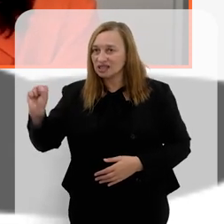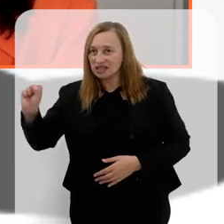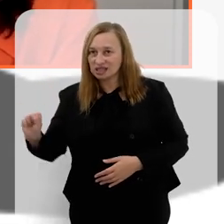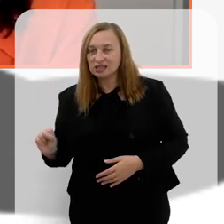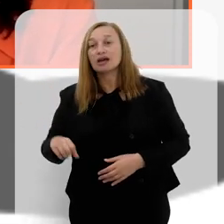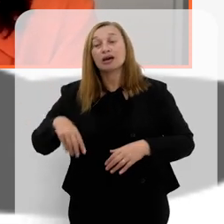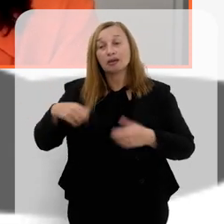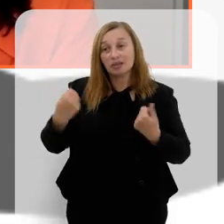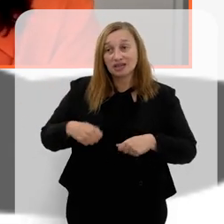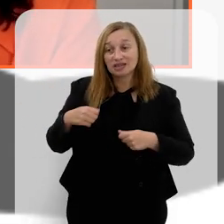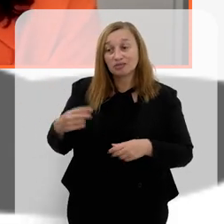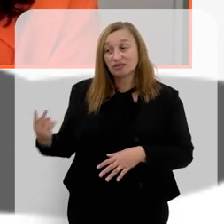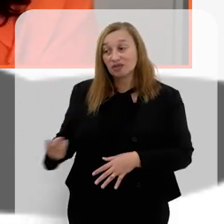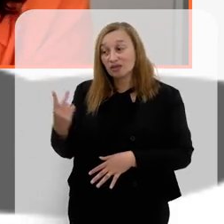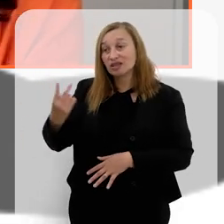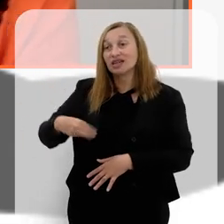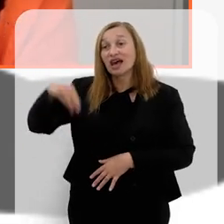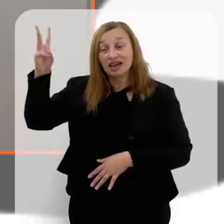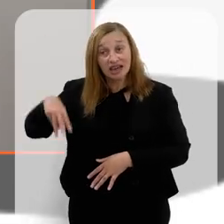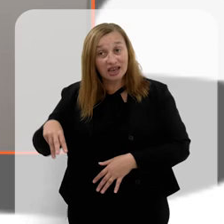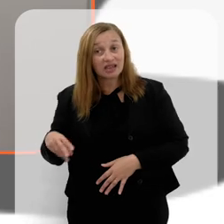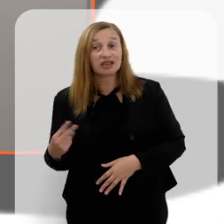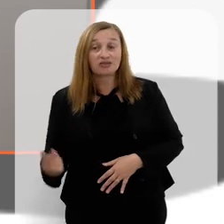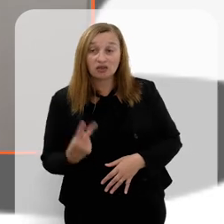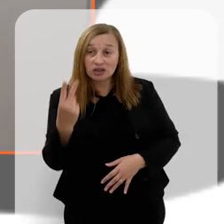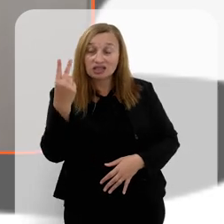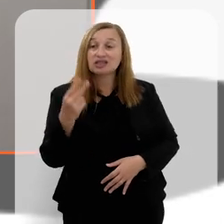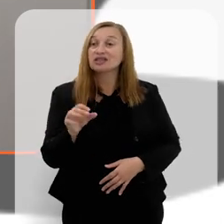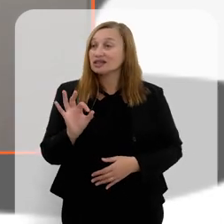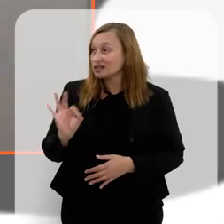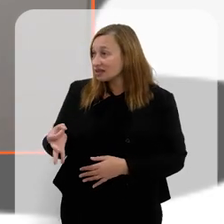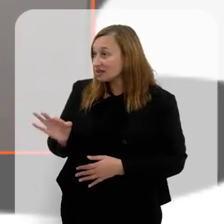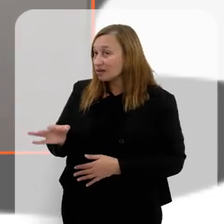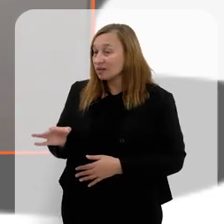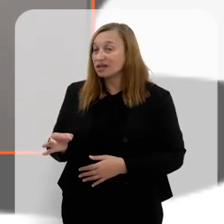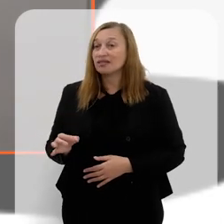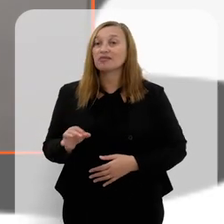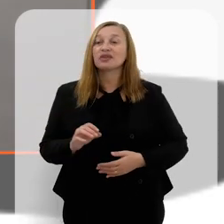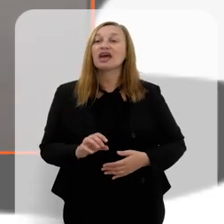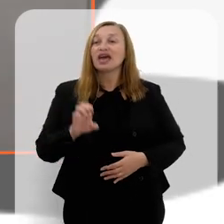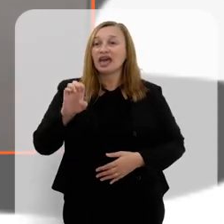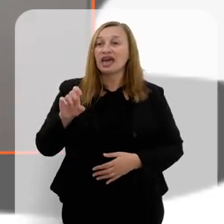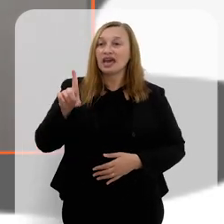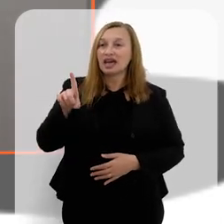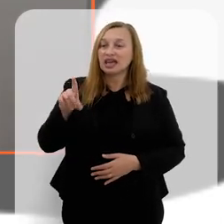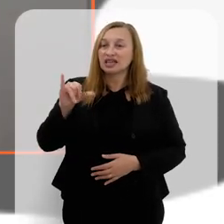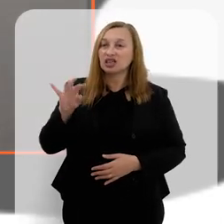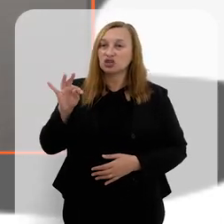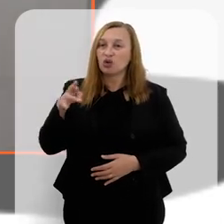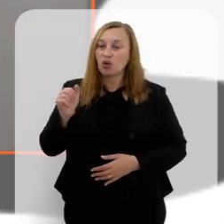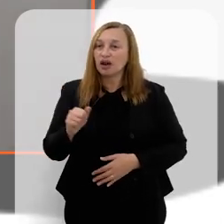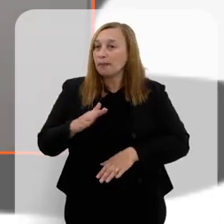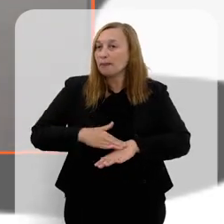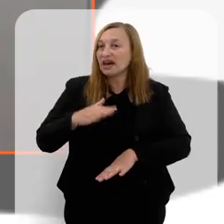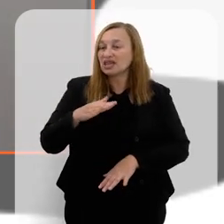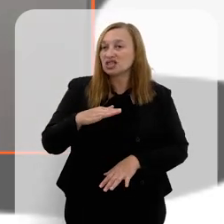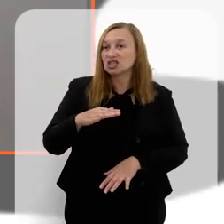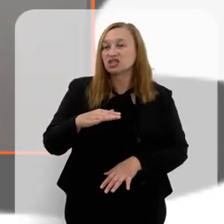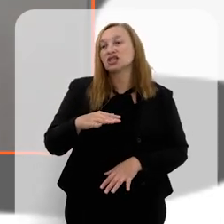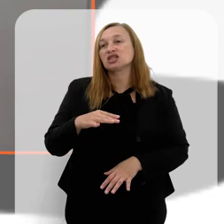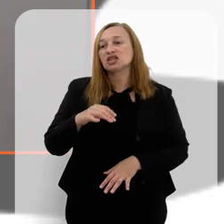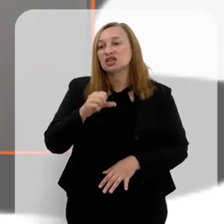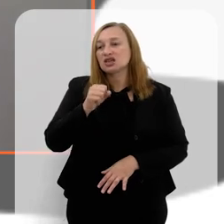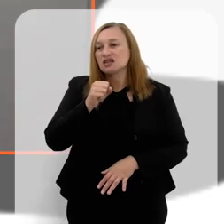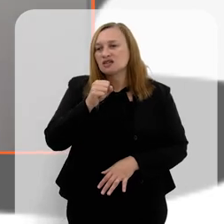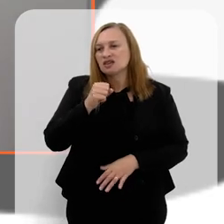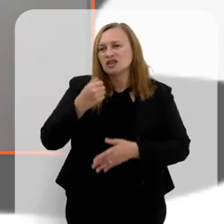está valorizando. Exatamente. E a editora Vozes, ela tem, sabe que é uma das editoras mais antigas do